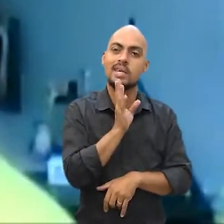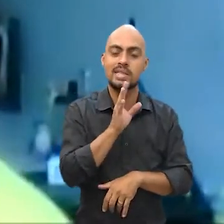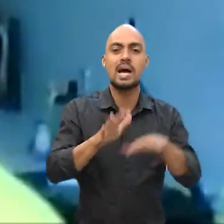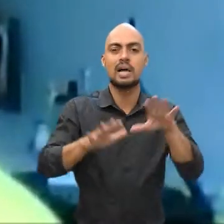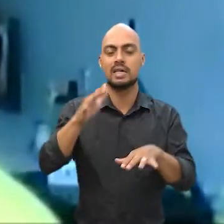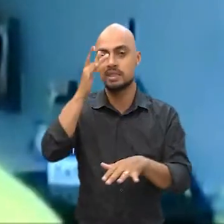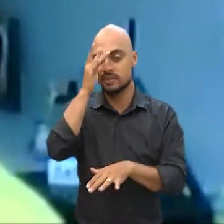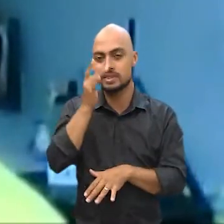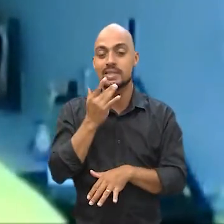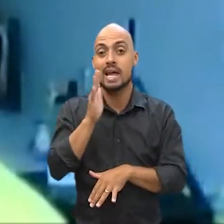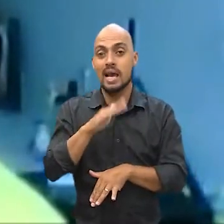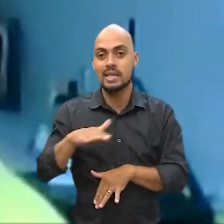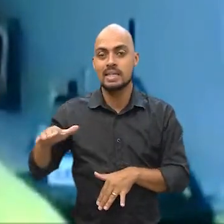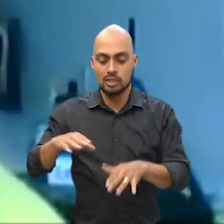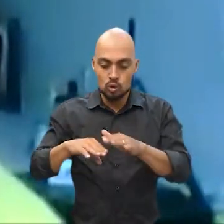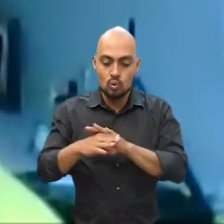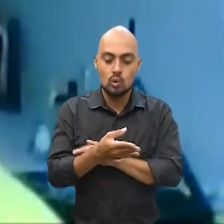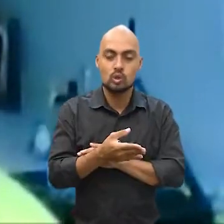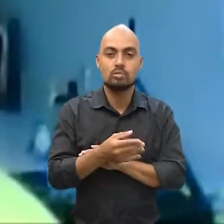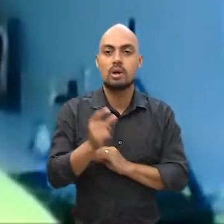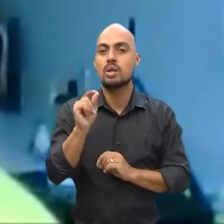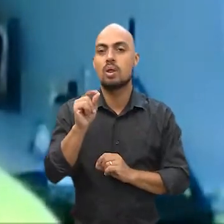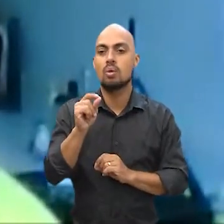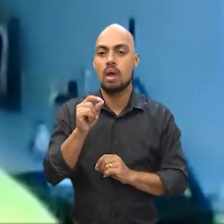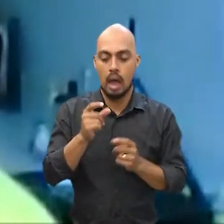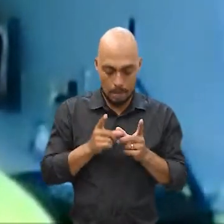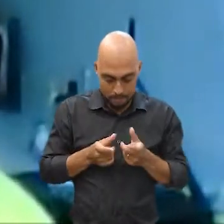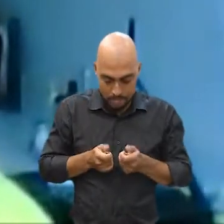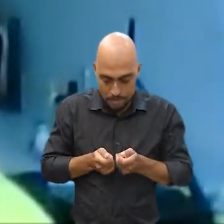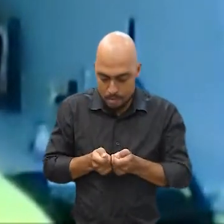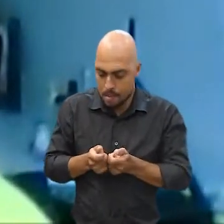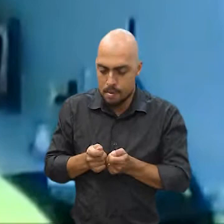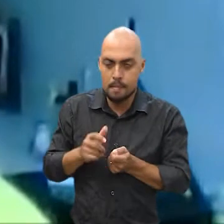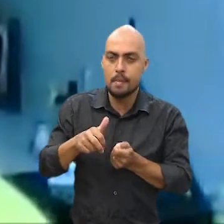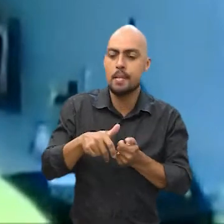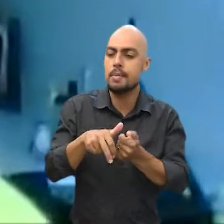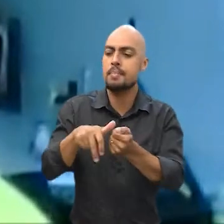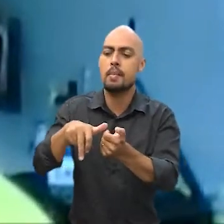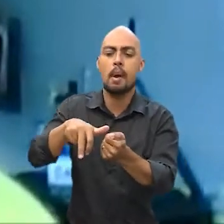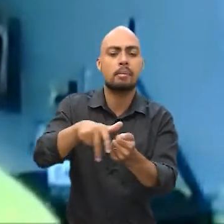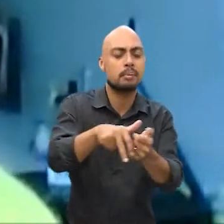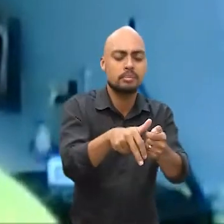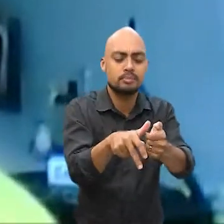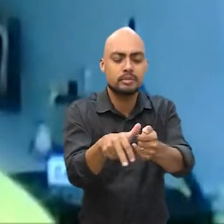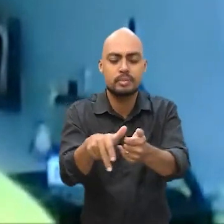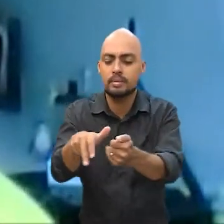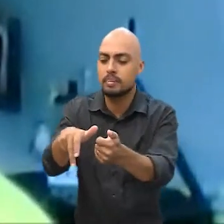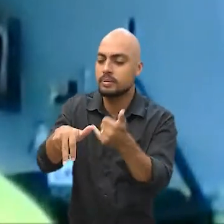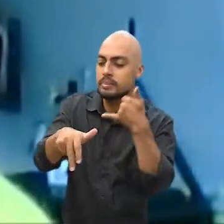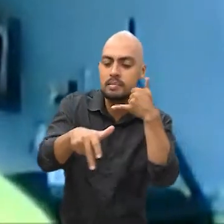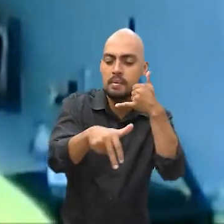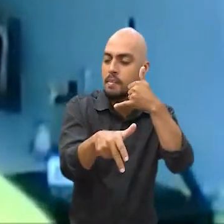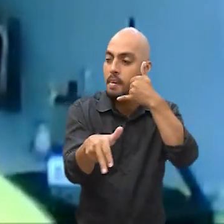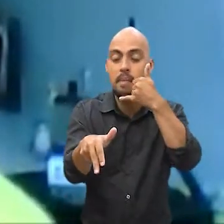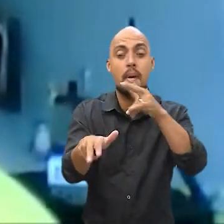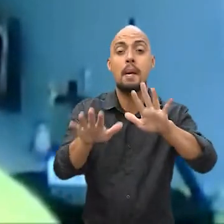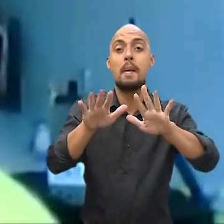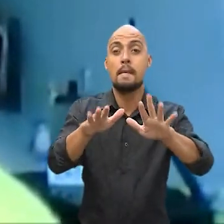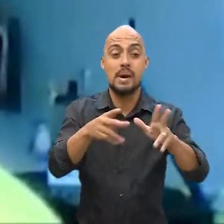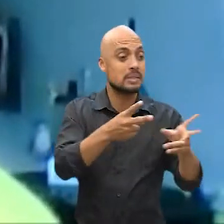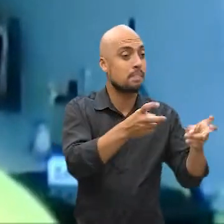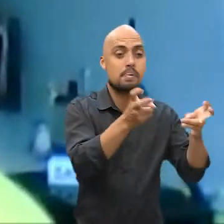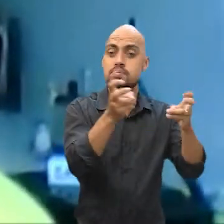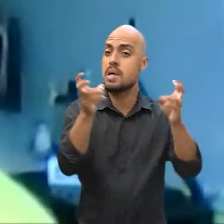tão acostumados a ir de um lugar para o outro sem perceber o que acontece ali naquele entorno, que também é importante fazer esse processo de